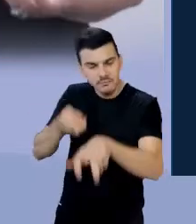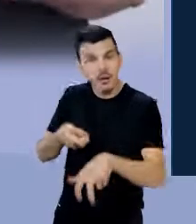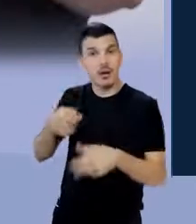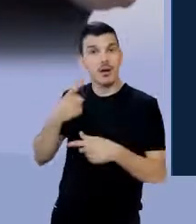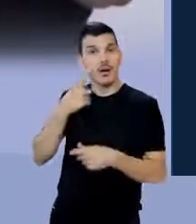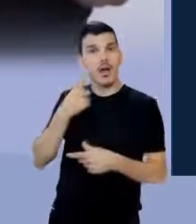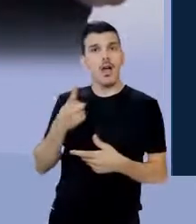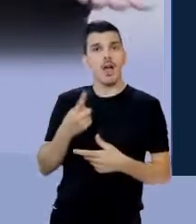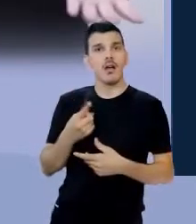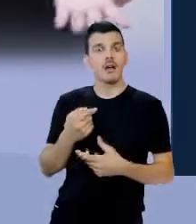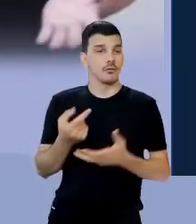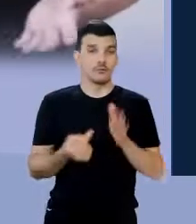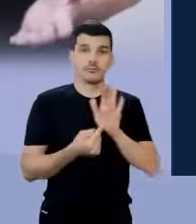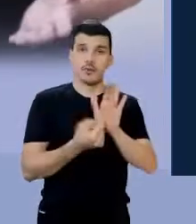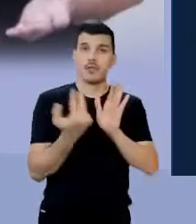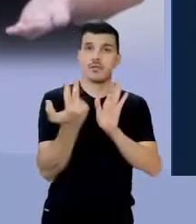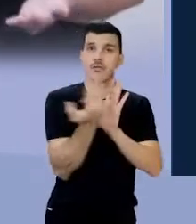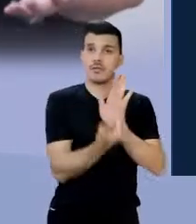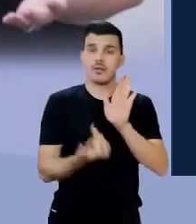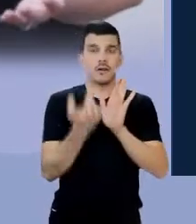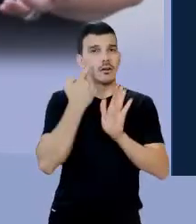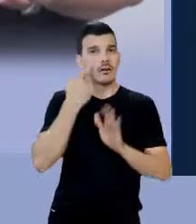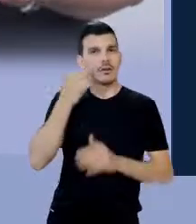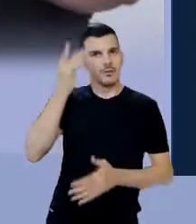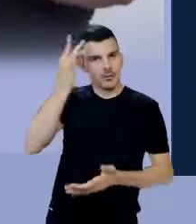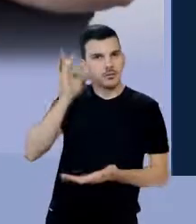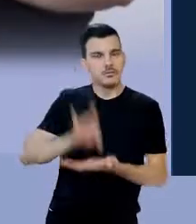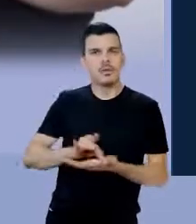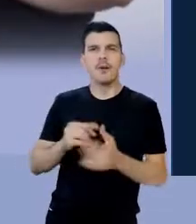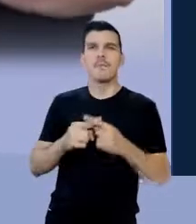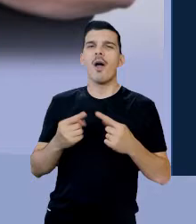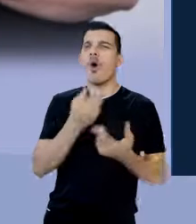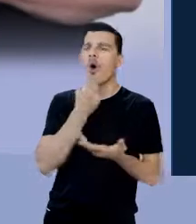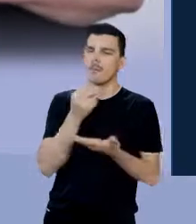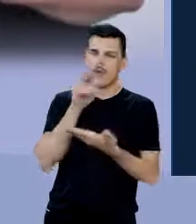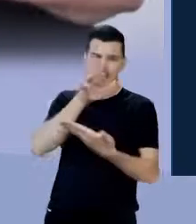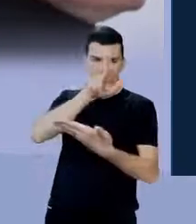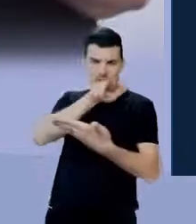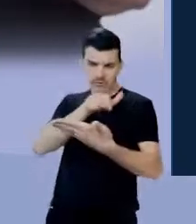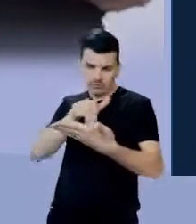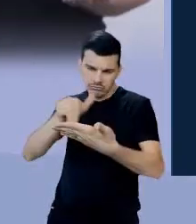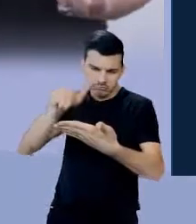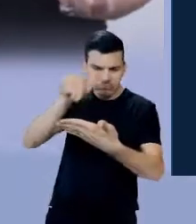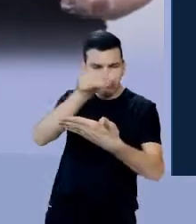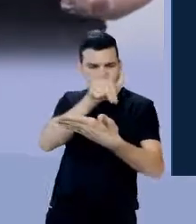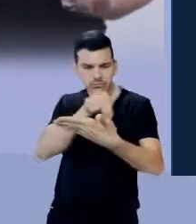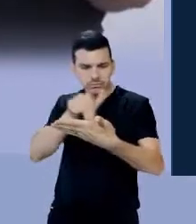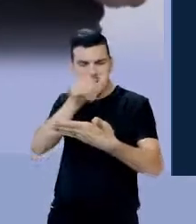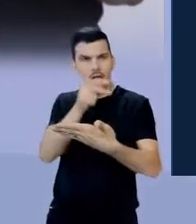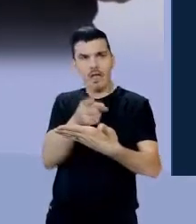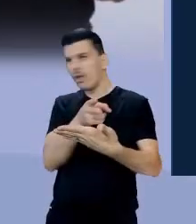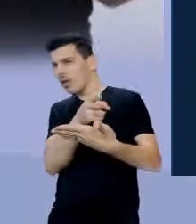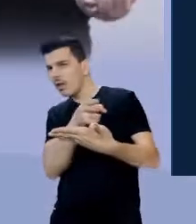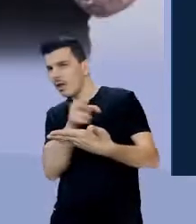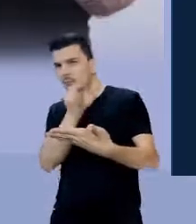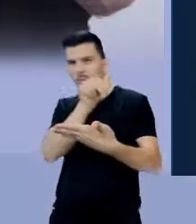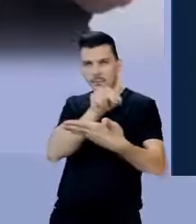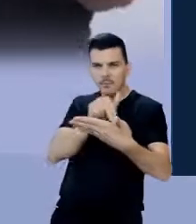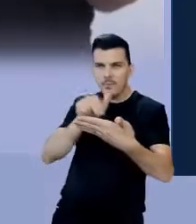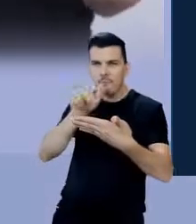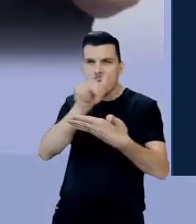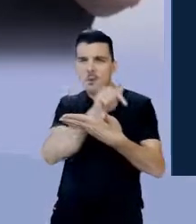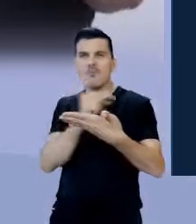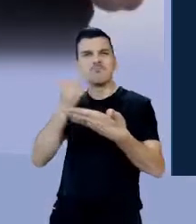ambiente que lhe é natural. Porém, a forma que Cândido Portinari usa, o que ele encontra